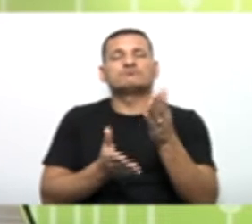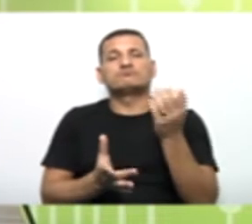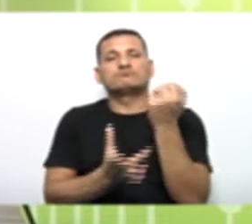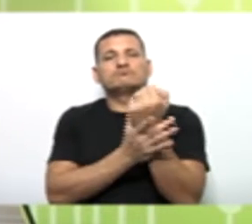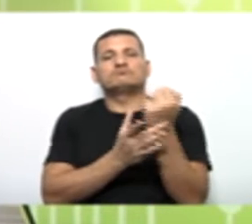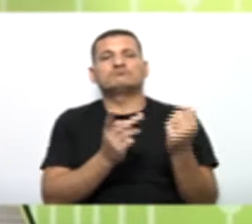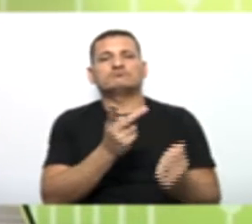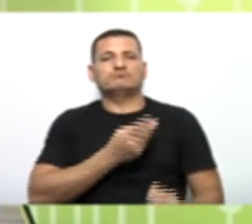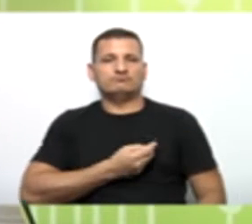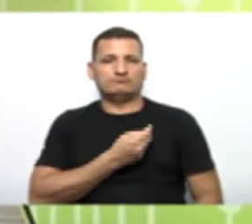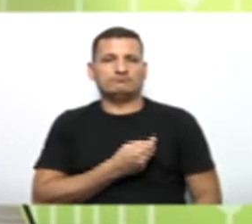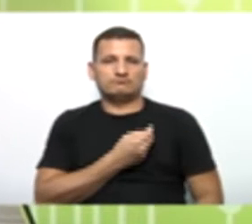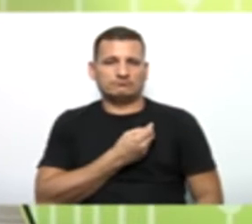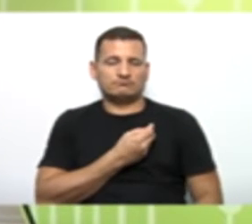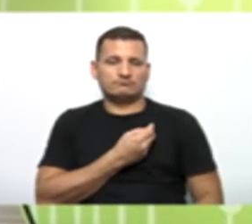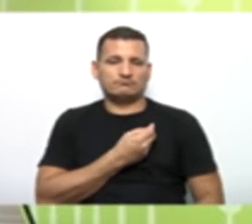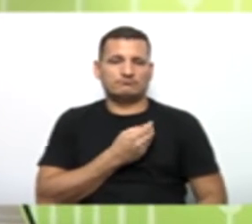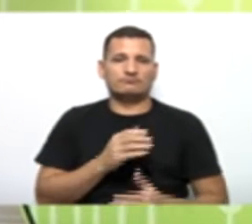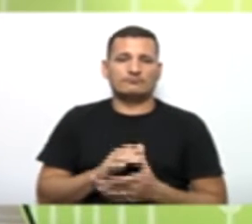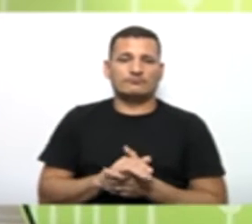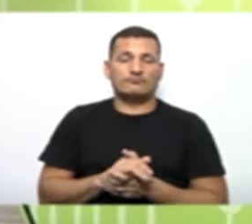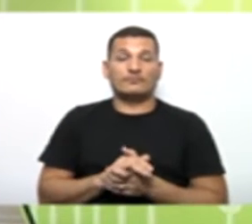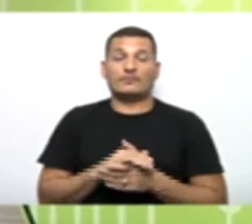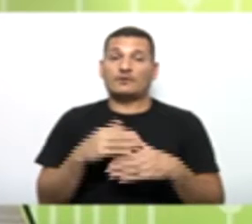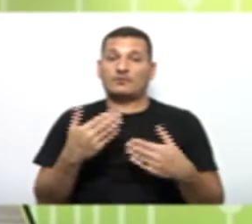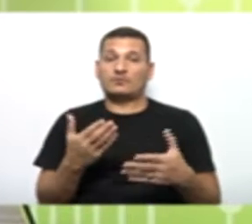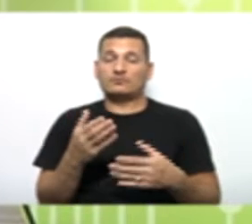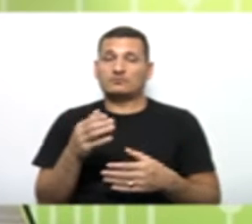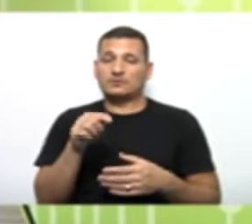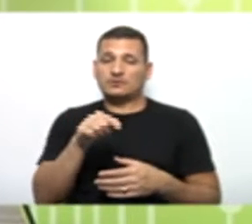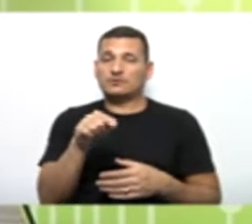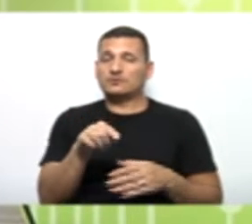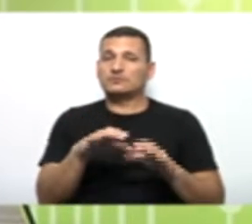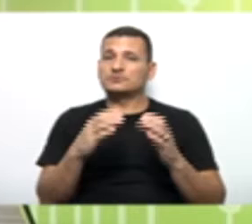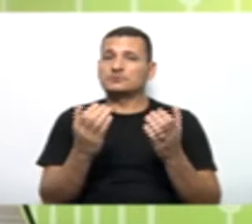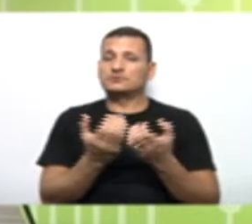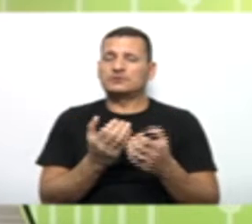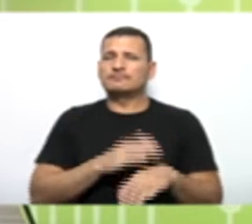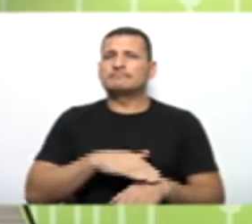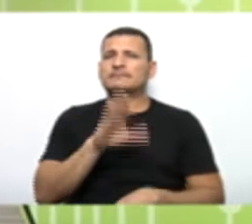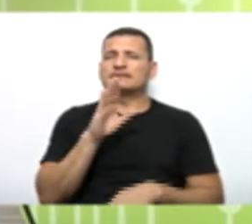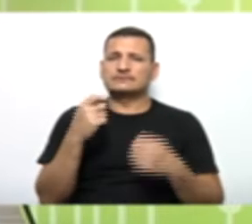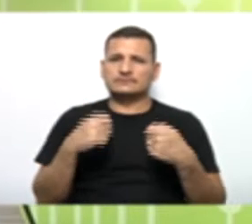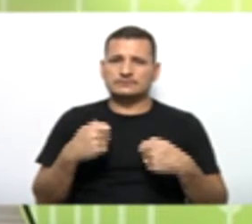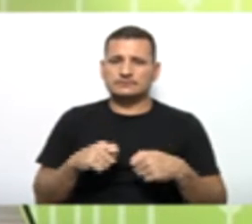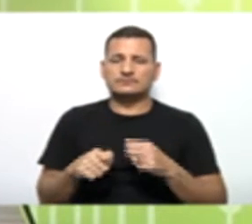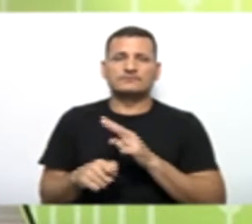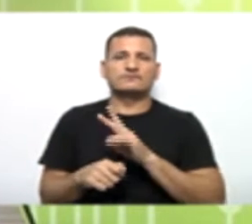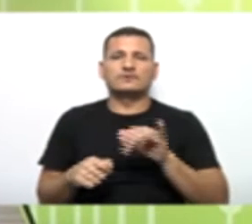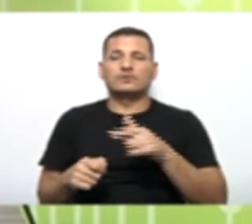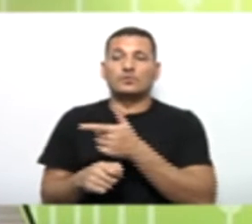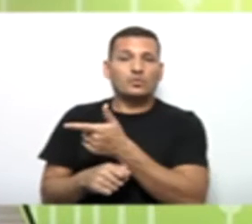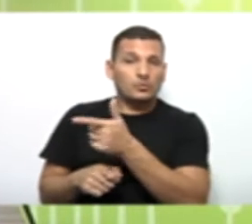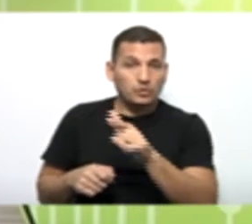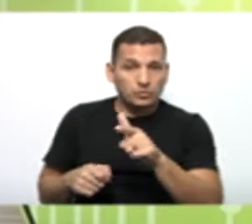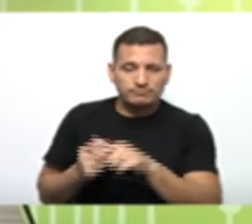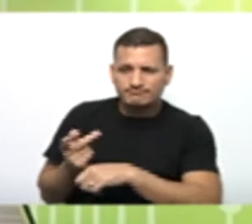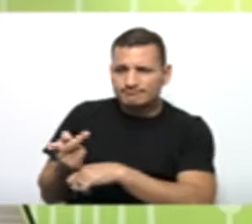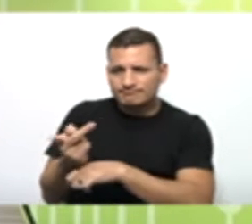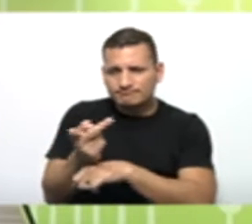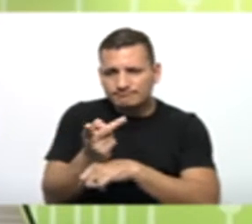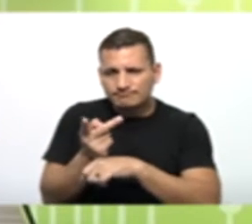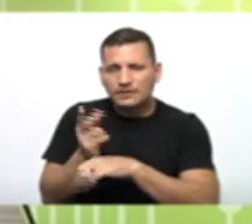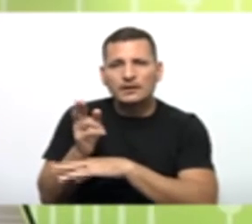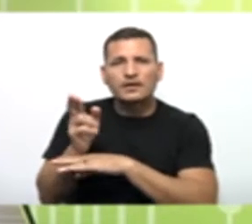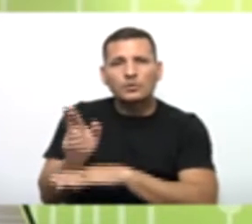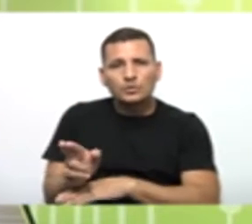recursos naturais diminuam. Agora que a comunidade, ainda mais necessitada, vai procurar outras formas de recursos que também vão ser